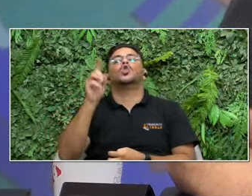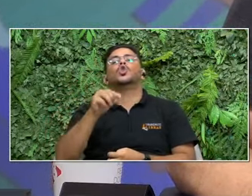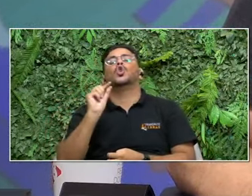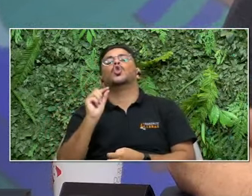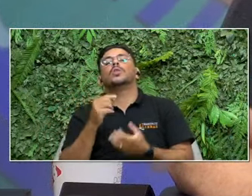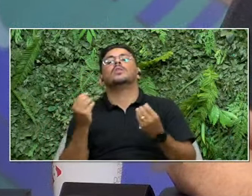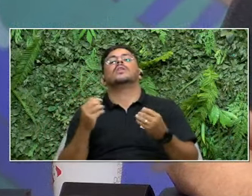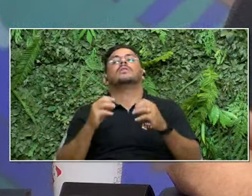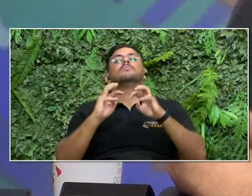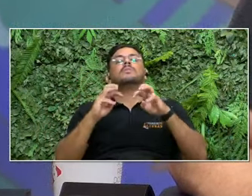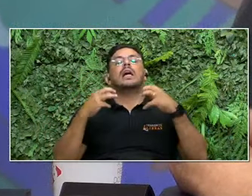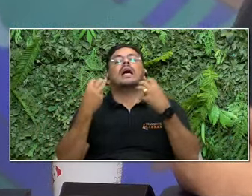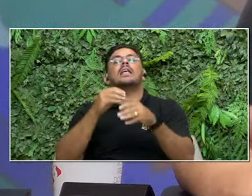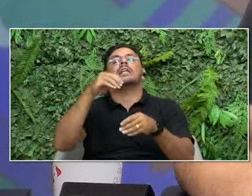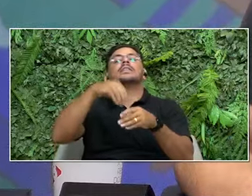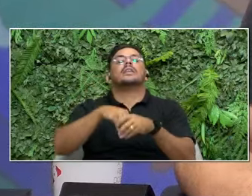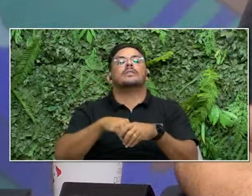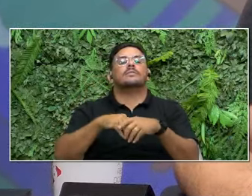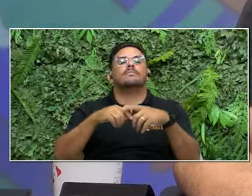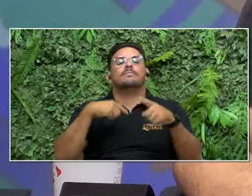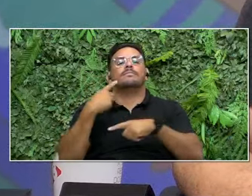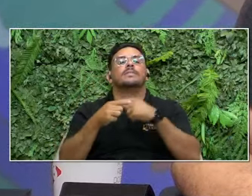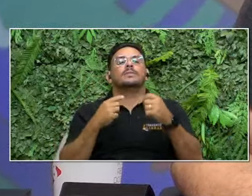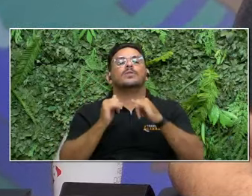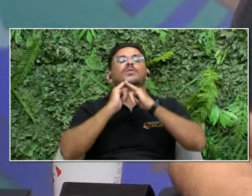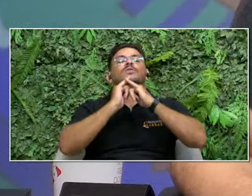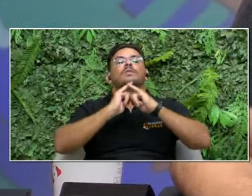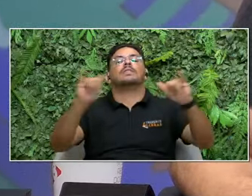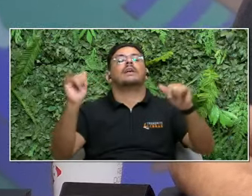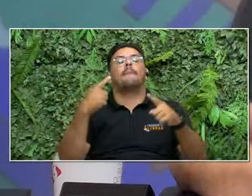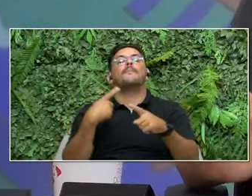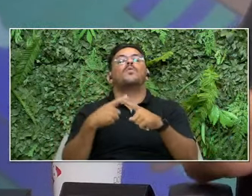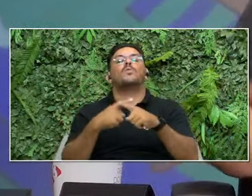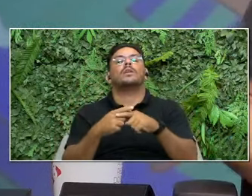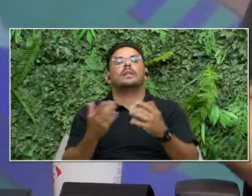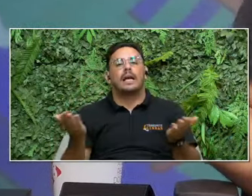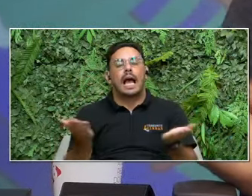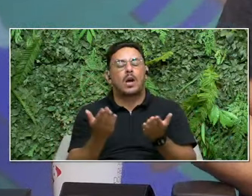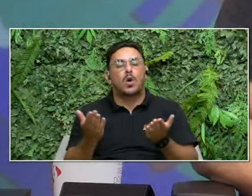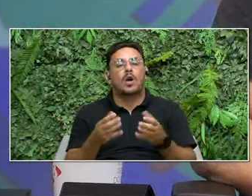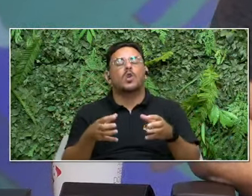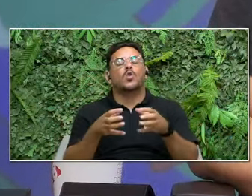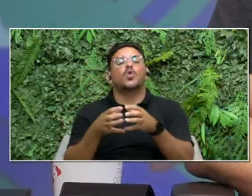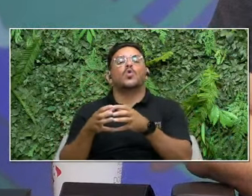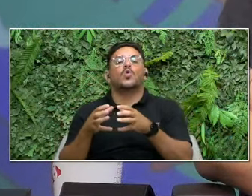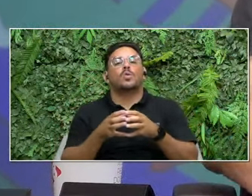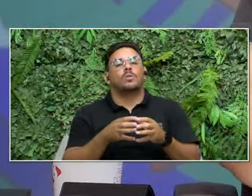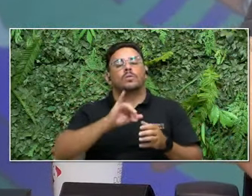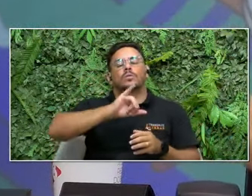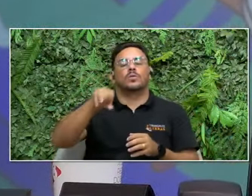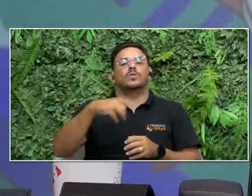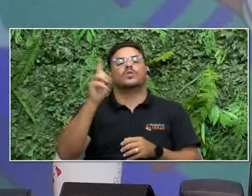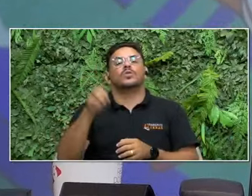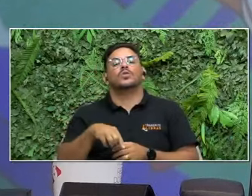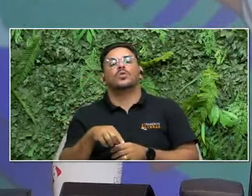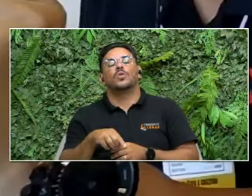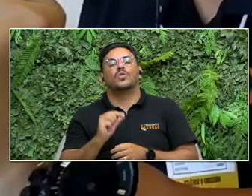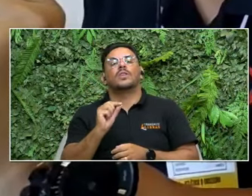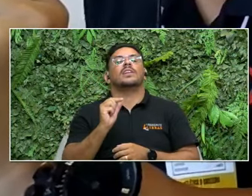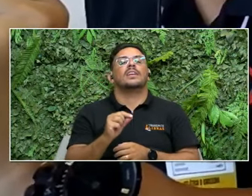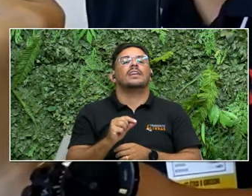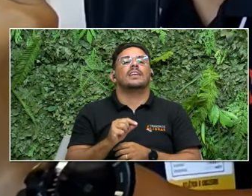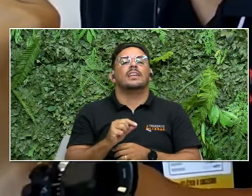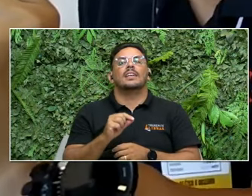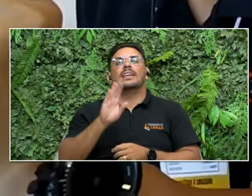tá no estádio conta para mim lá daqui a pouco eu vou contar para vocês também por quê Porque sem a equipe de engenharia o jo que é o nosso Bel Marques com